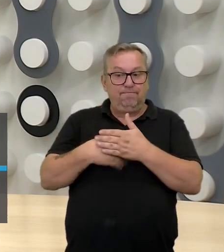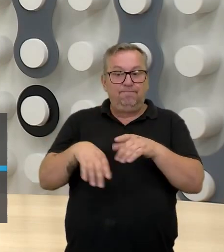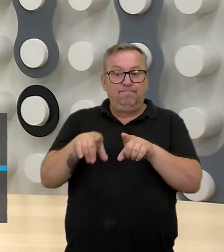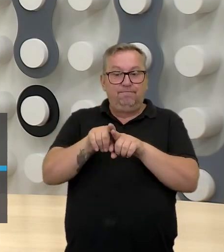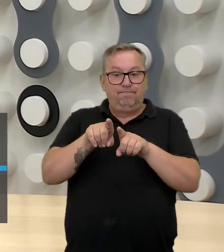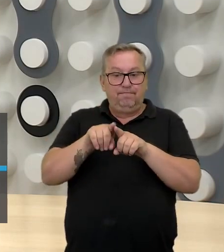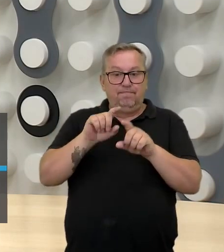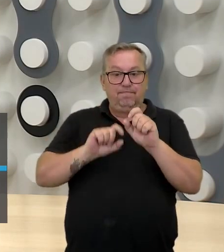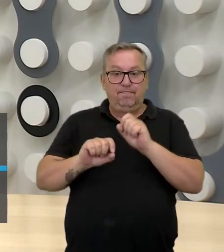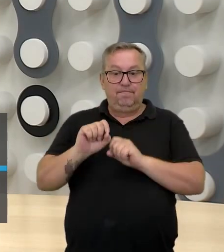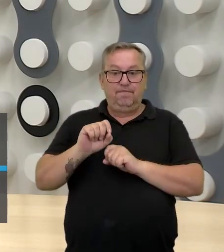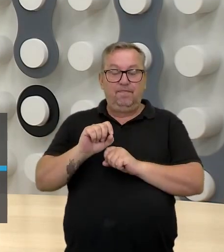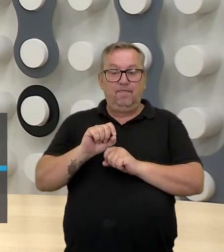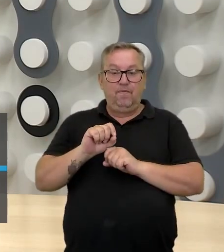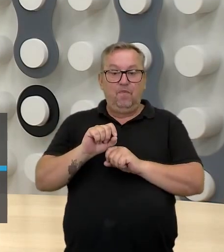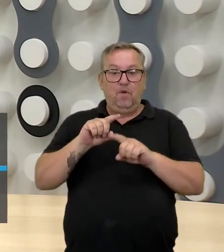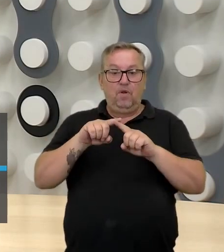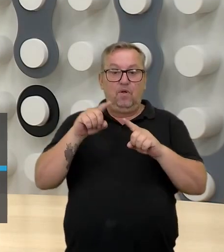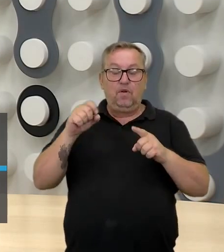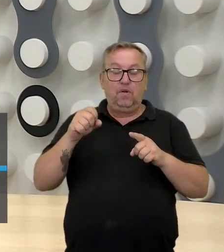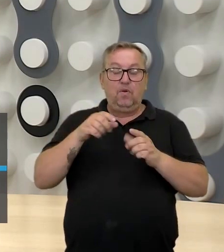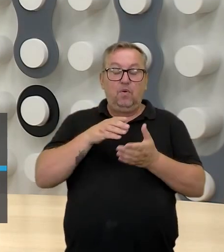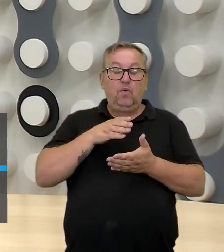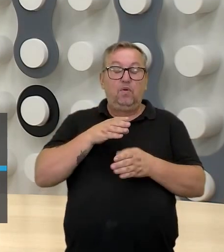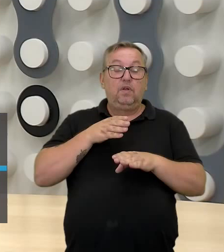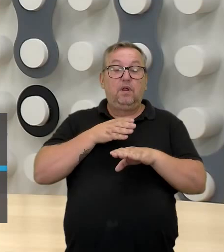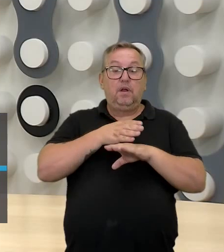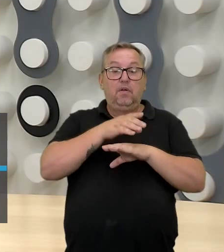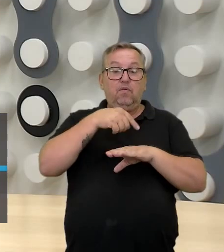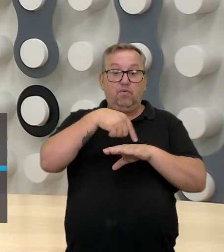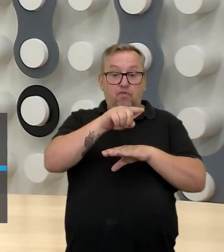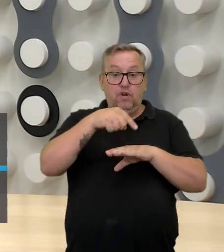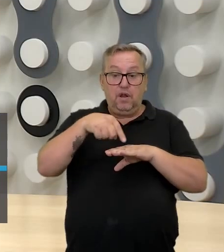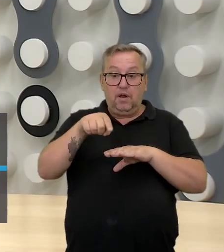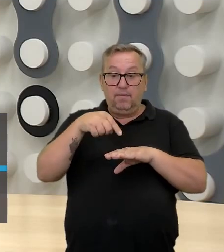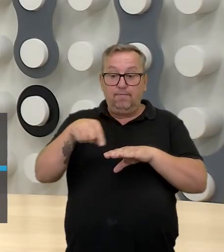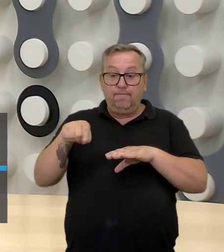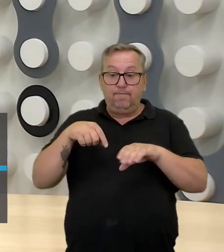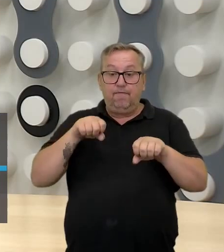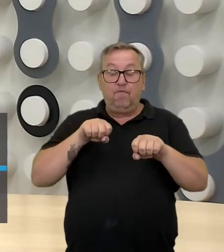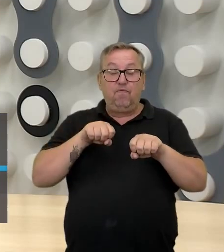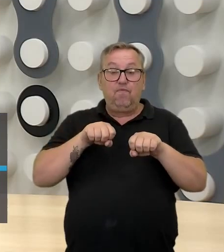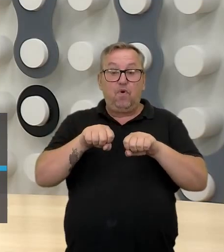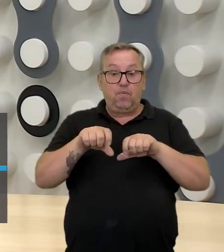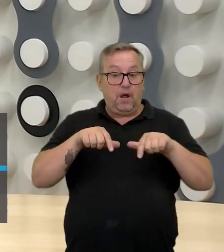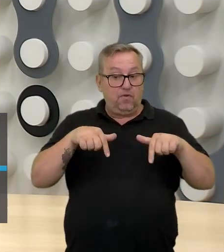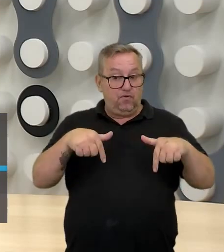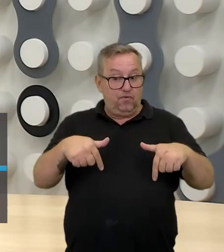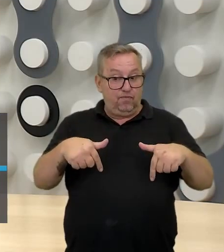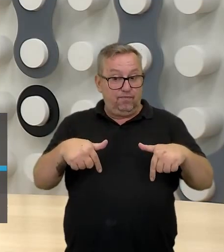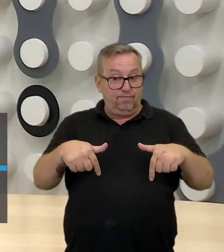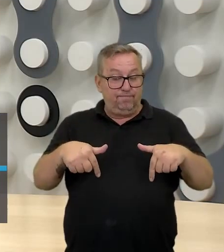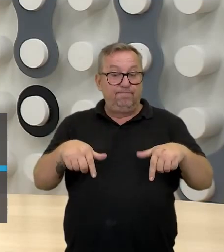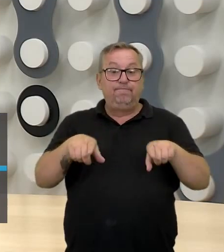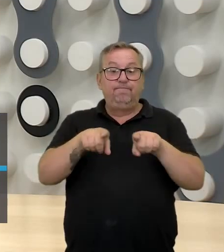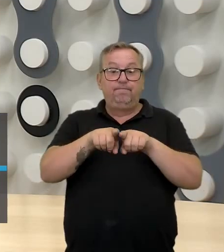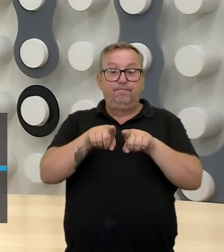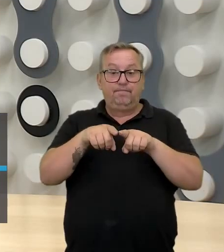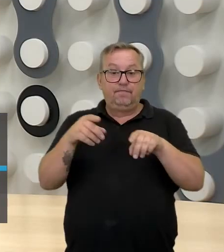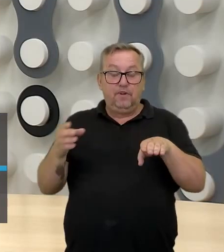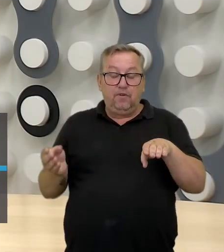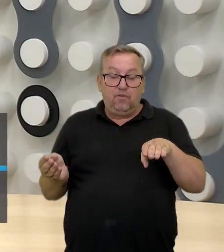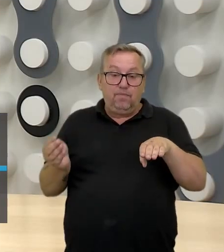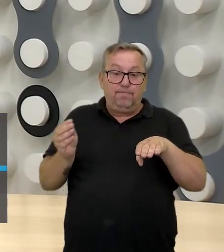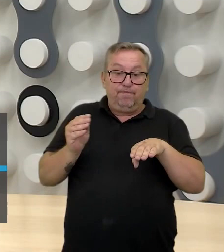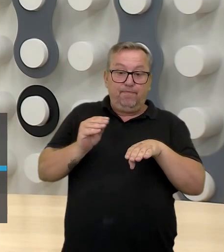parte, né, dos itinerários formativos, enfim, né? Então tem toda essa questão aí, né, de inserção de